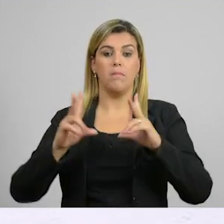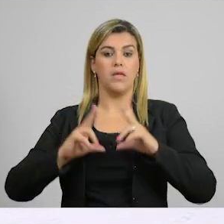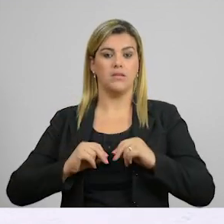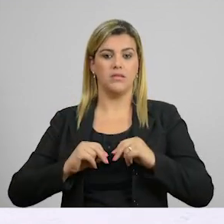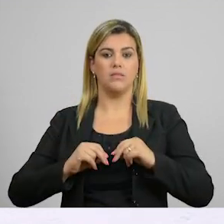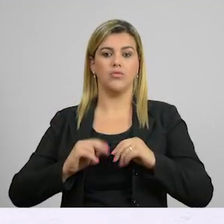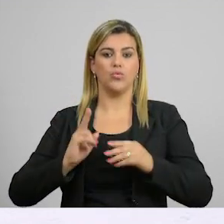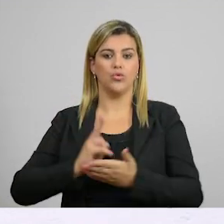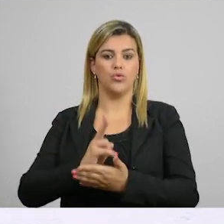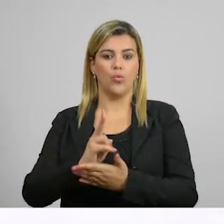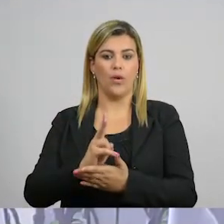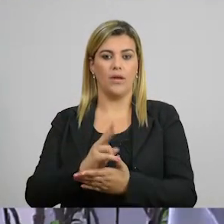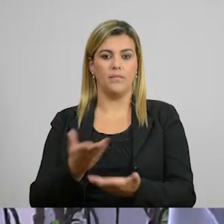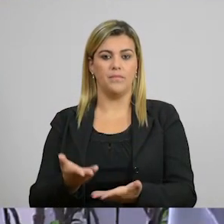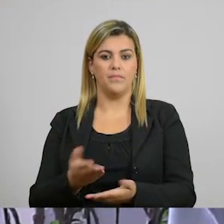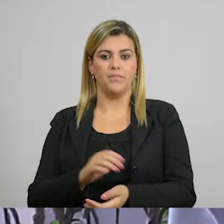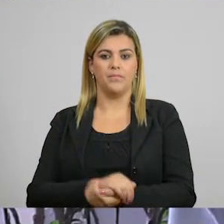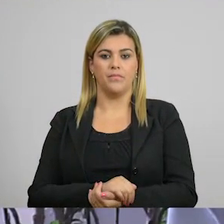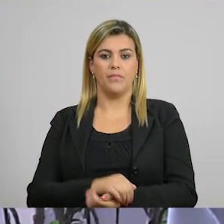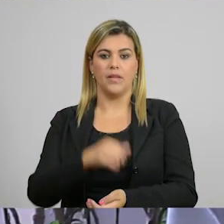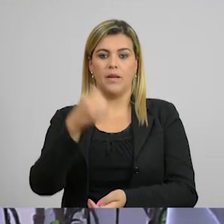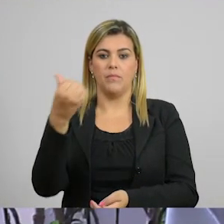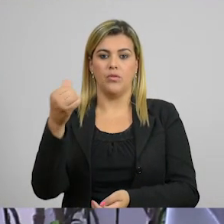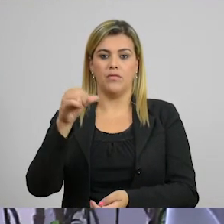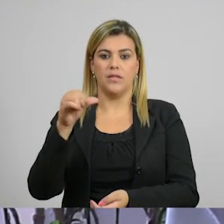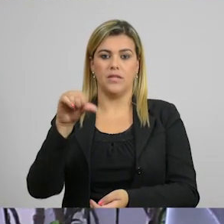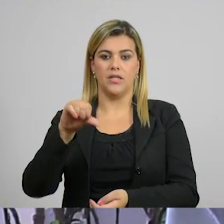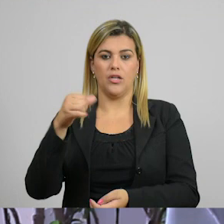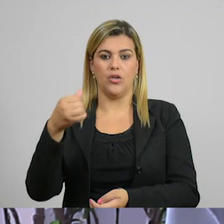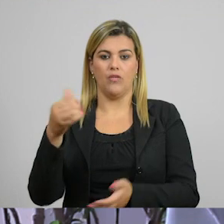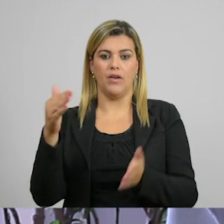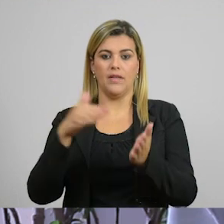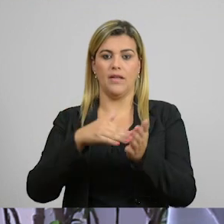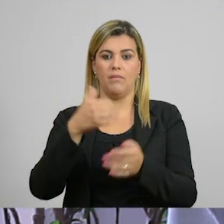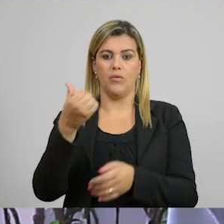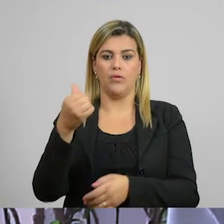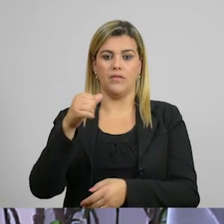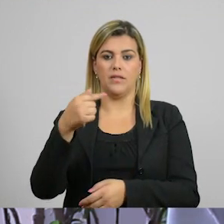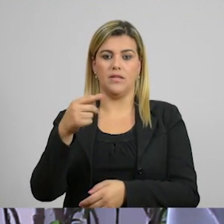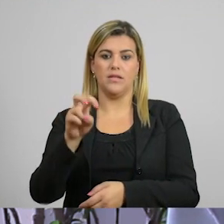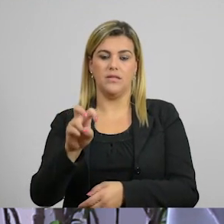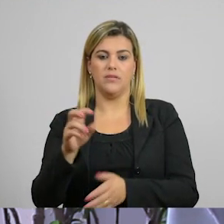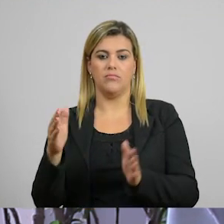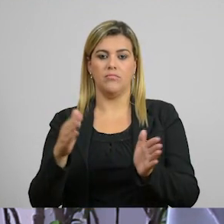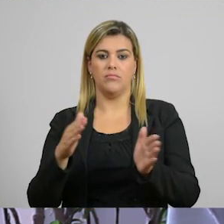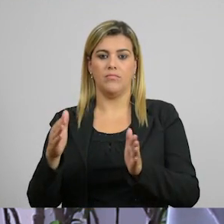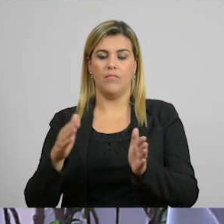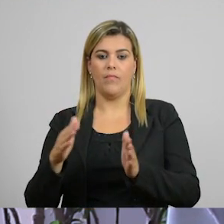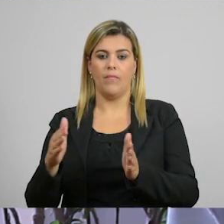que merecemos entrar nela. Não, 1969 até 1975,